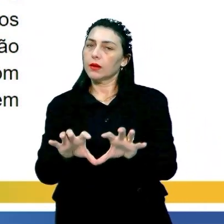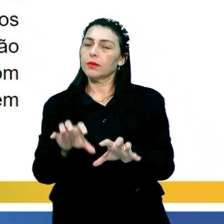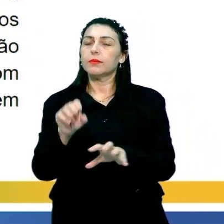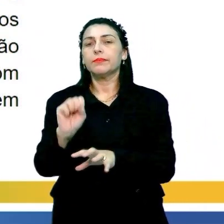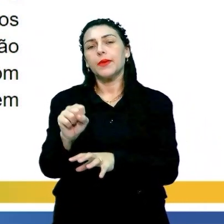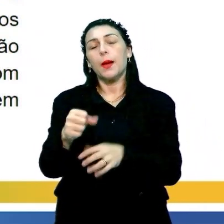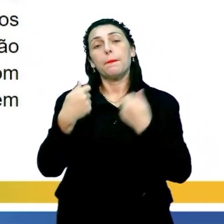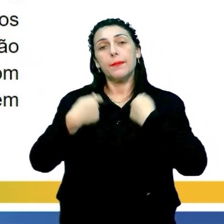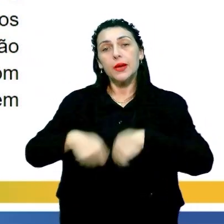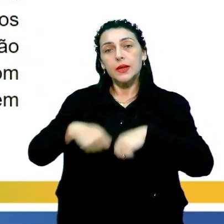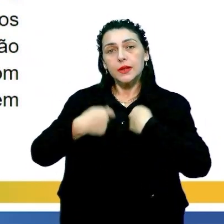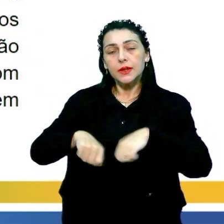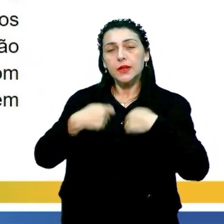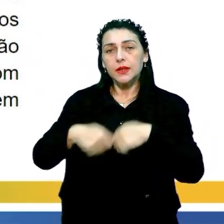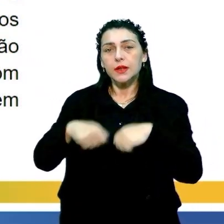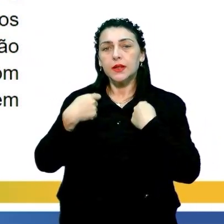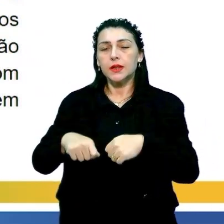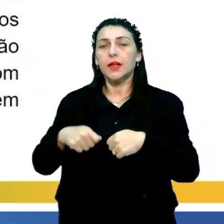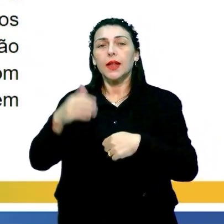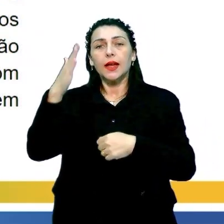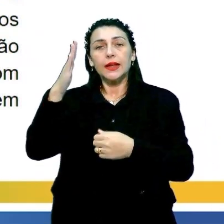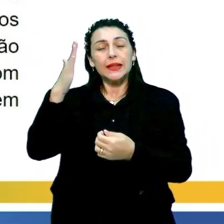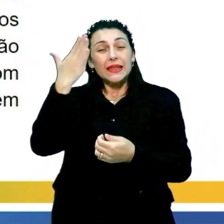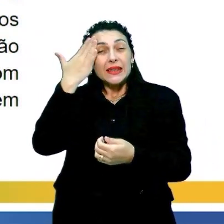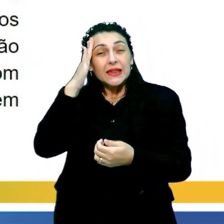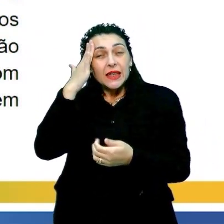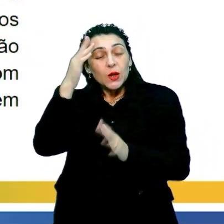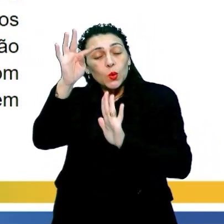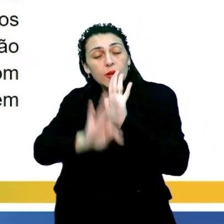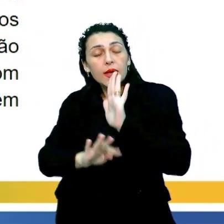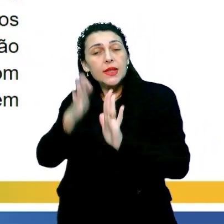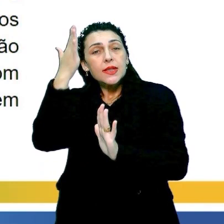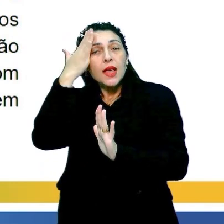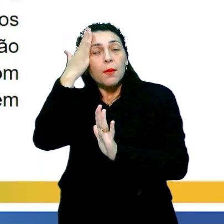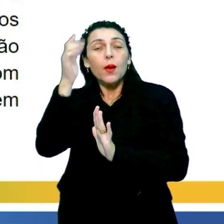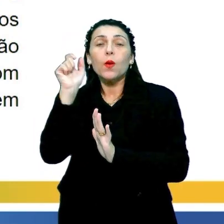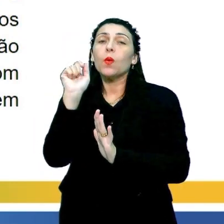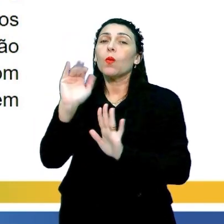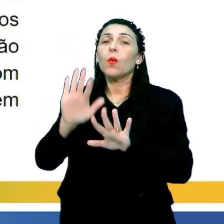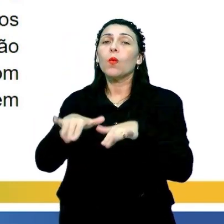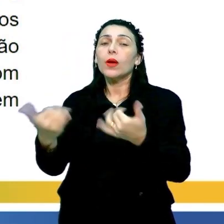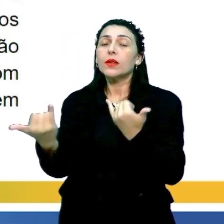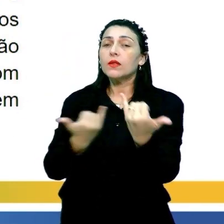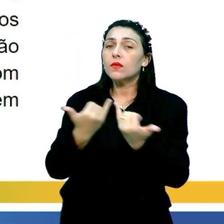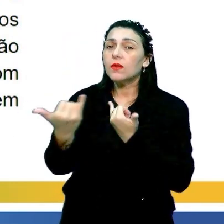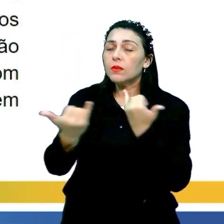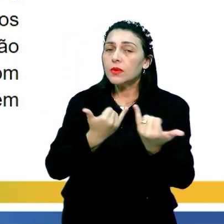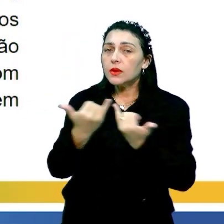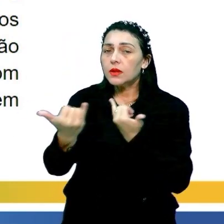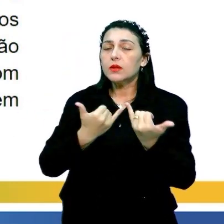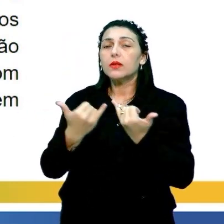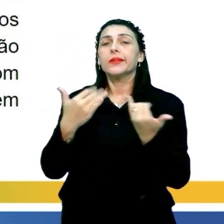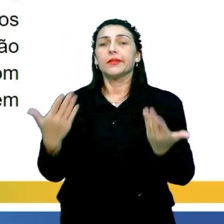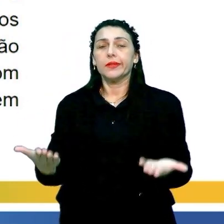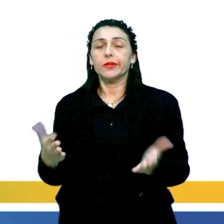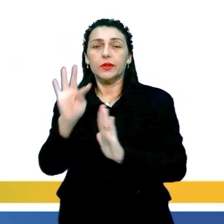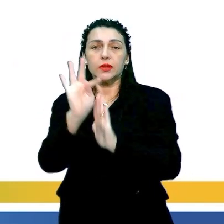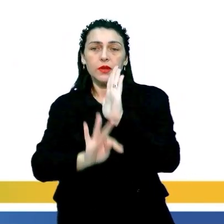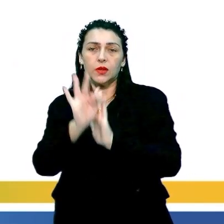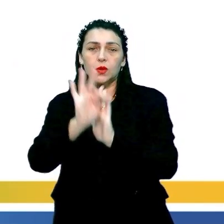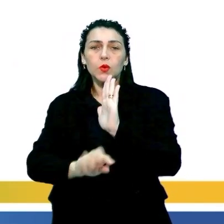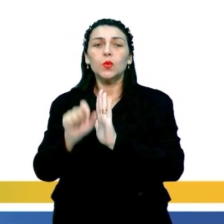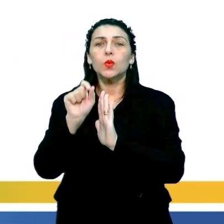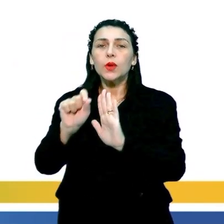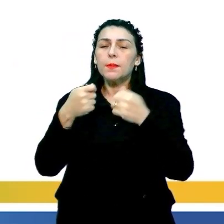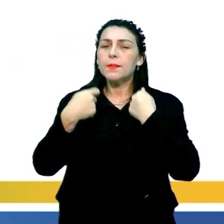A gente precisa da interpretação de texto para saber o que é que quais informações estão sendo inferidas aí nesse texto, né? O que é que